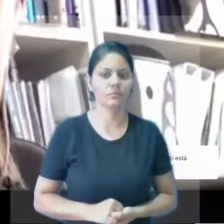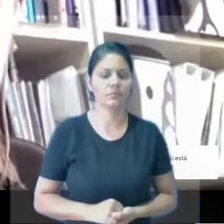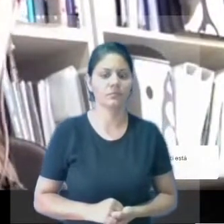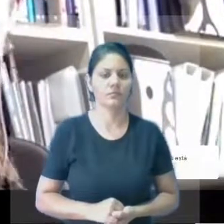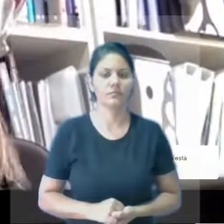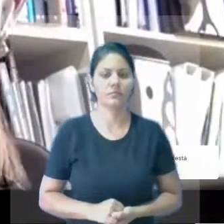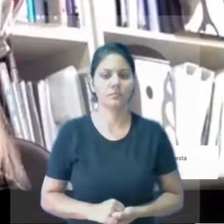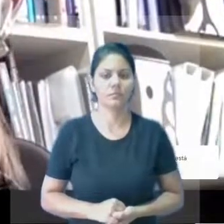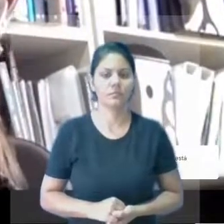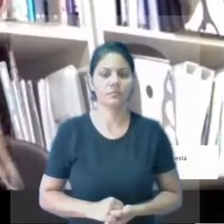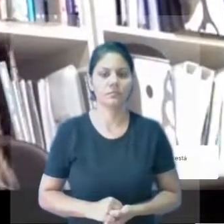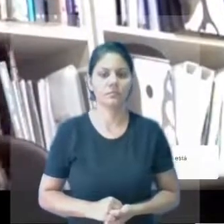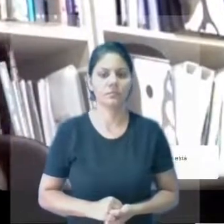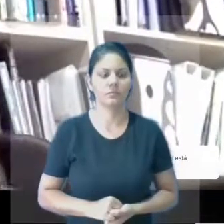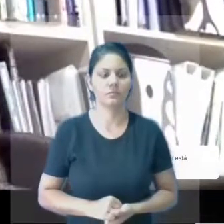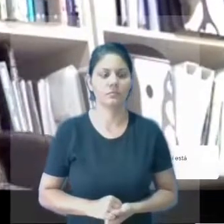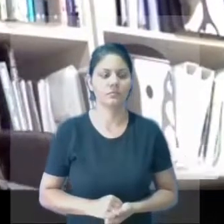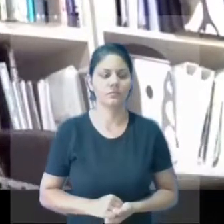Amarildo.